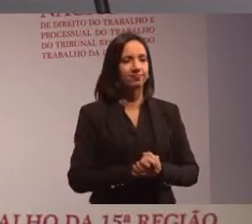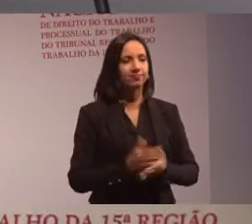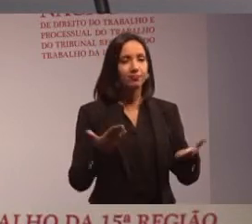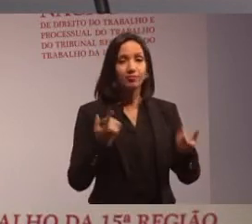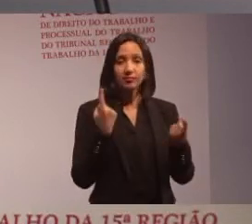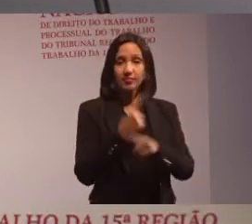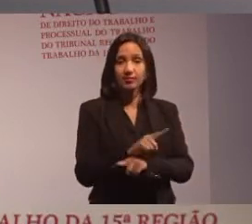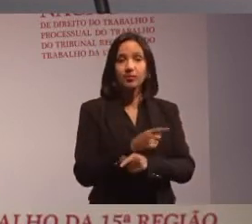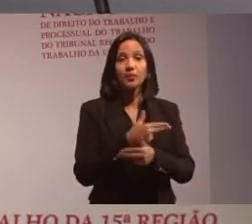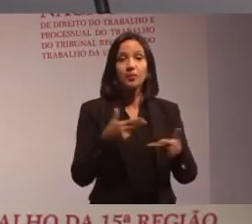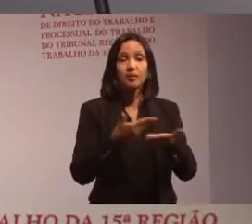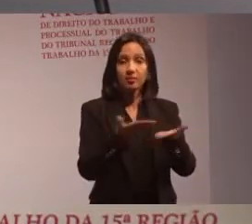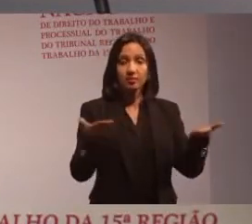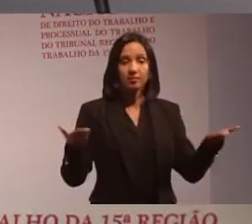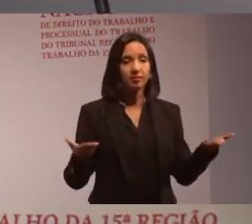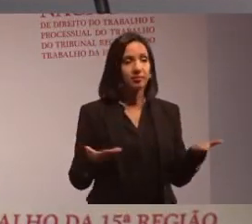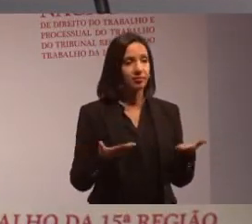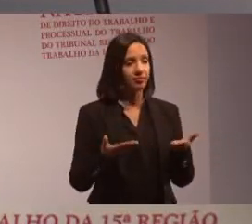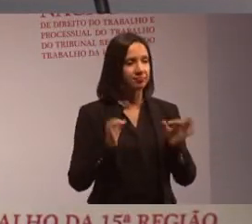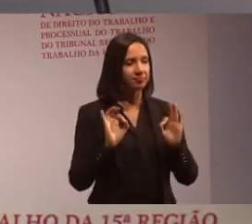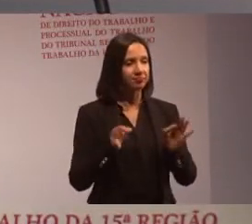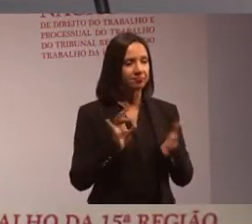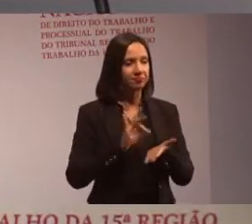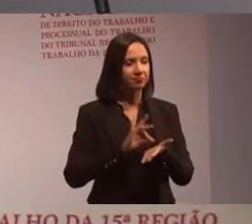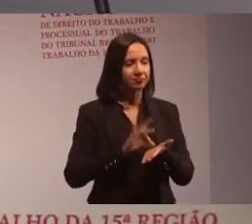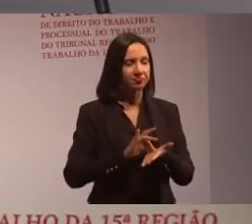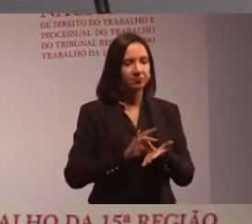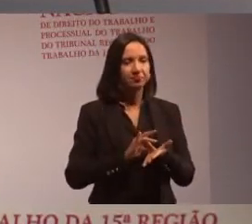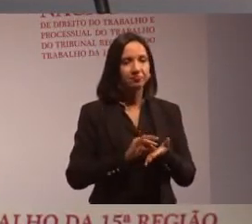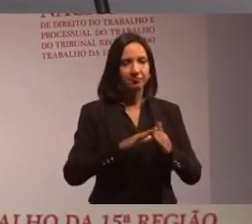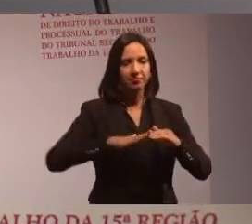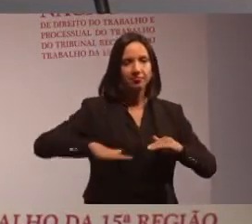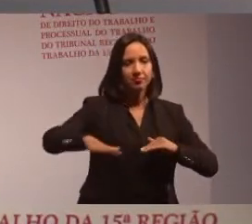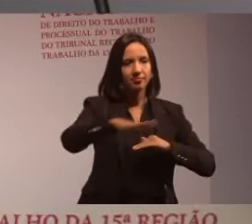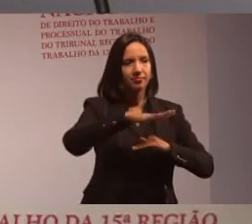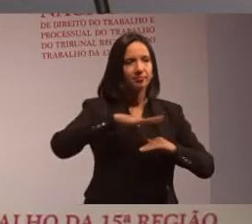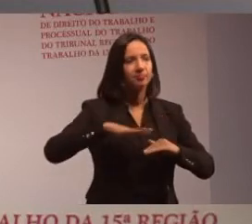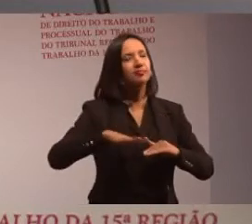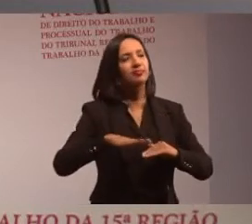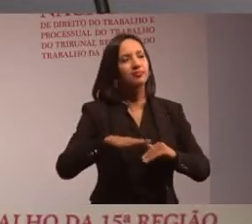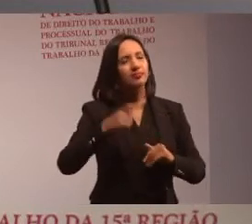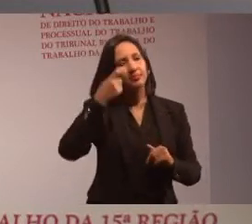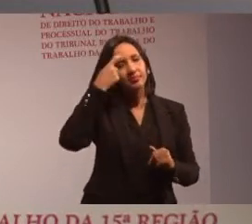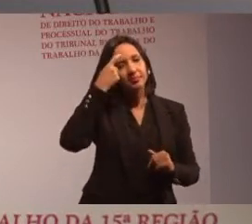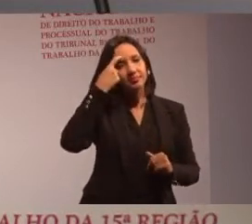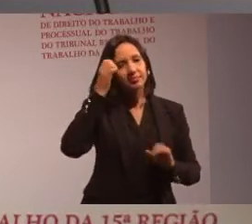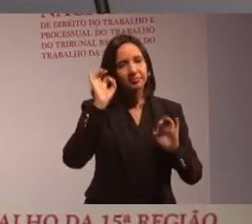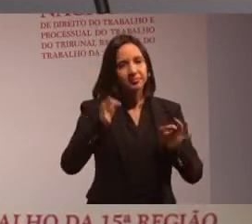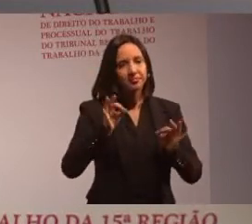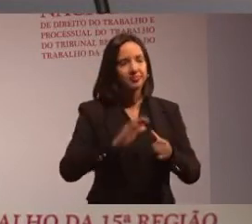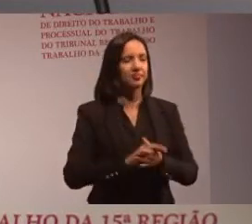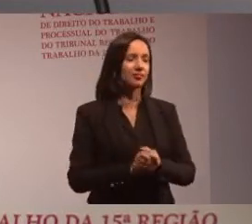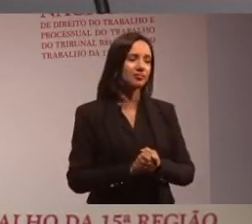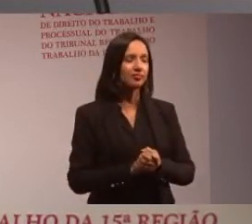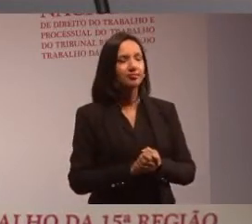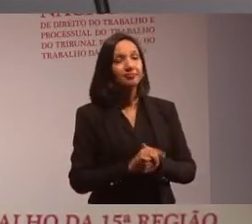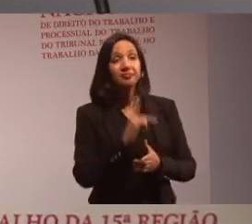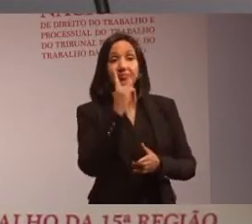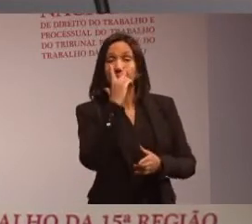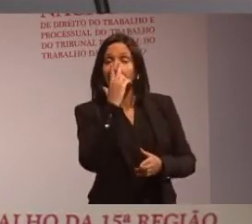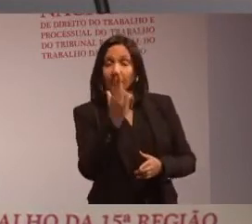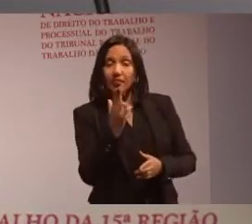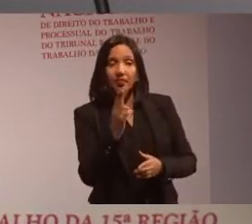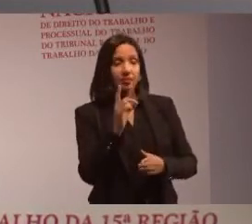desafio uma coisa. Exatamente pelo estigma que os transtornos mentais têm, a gente acha